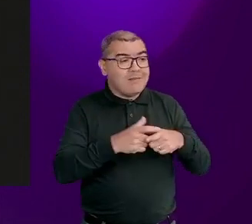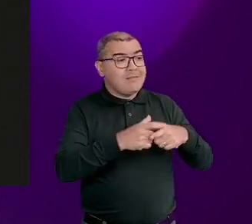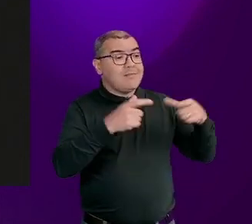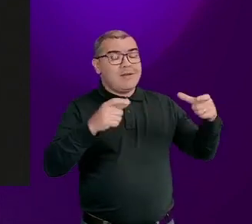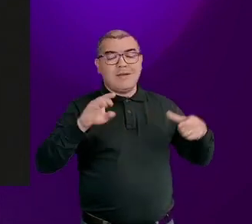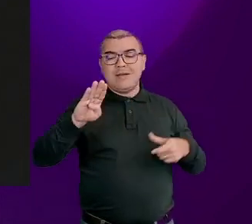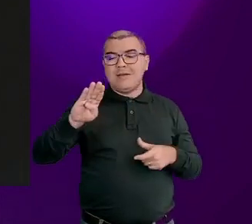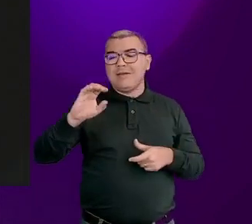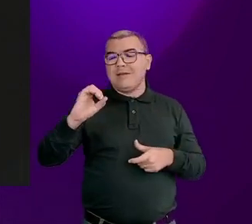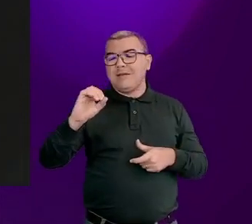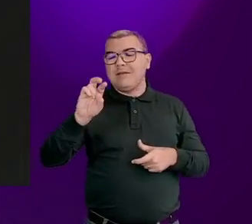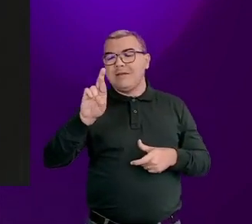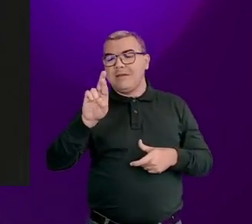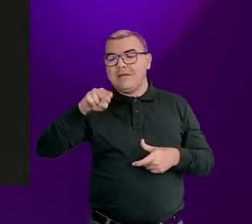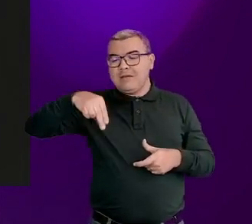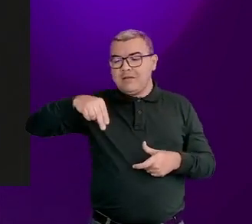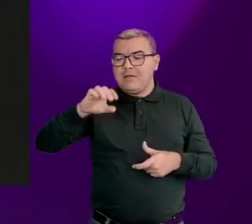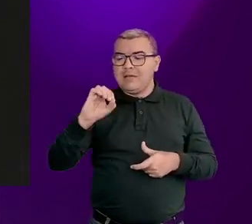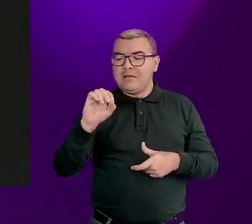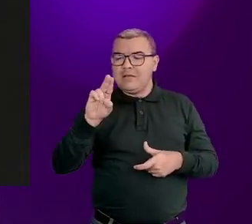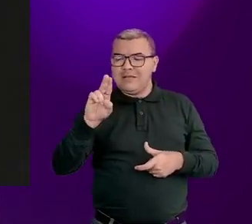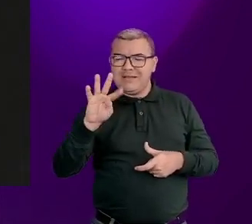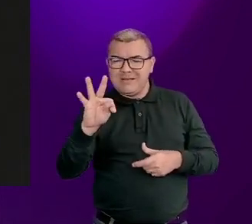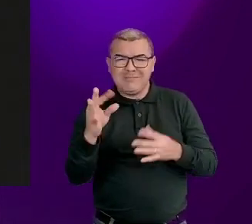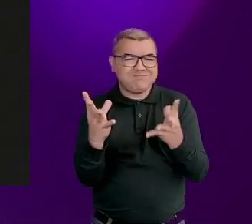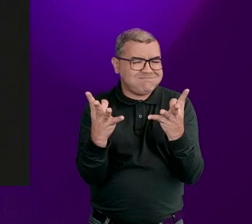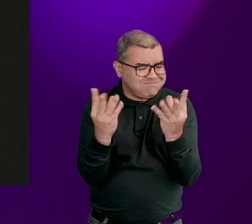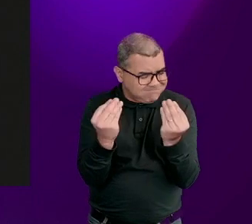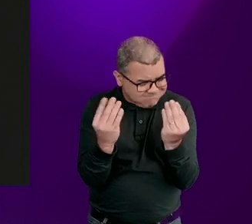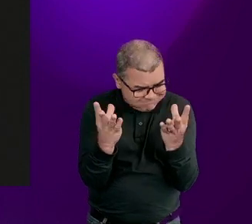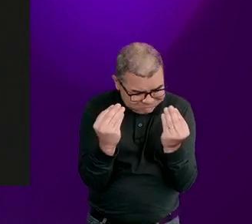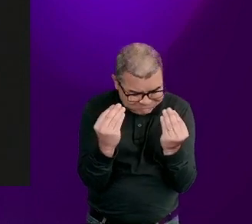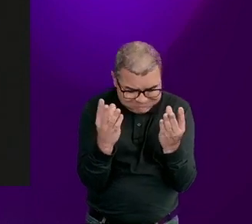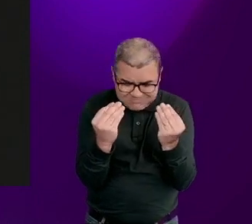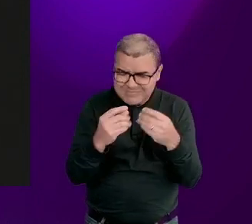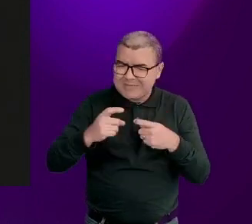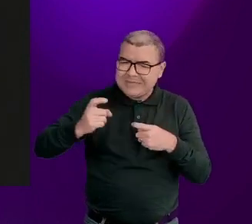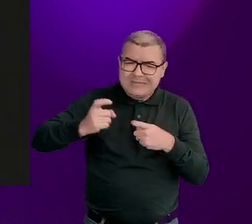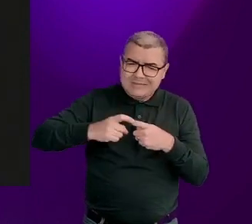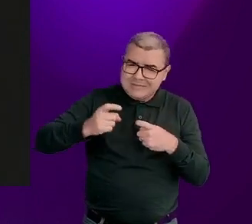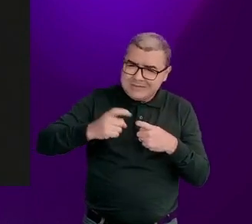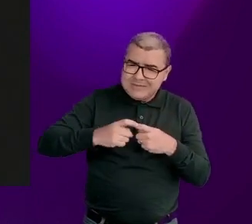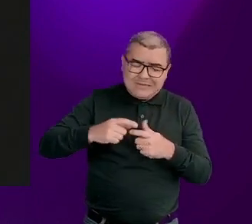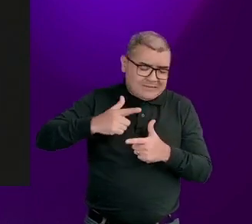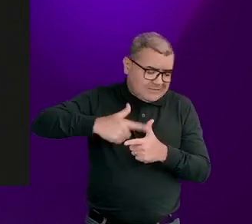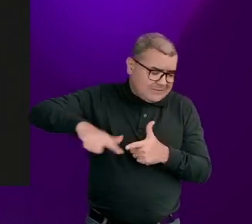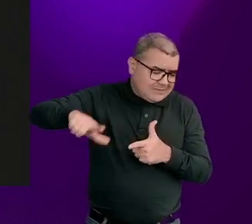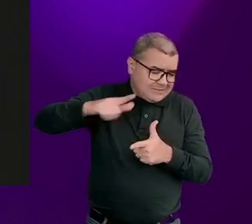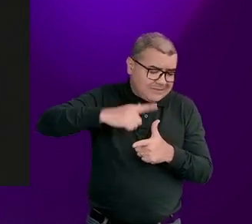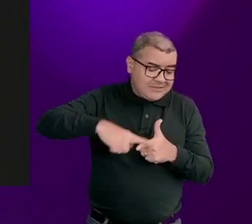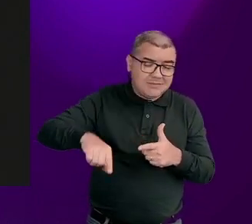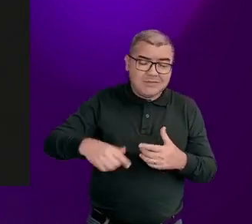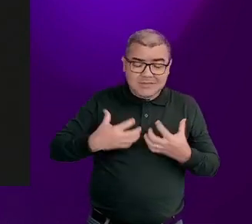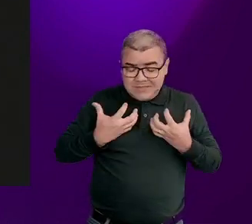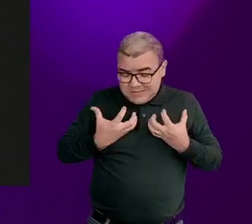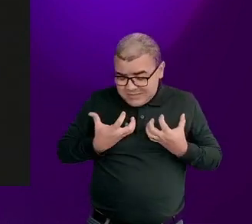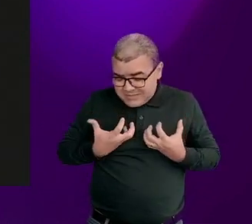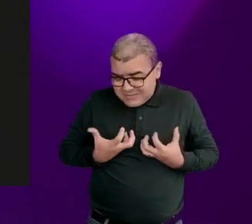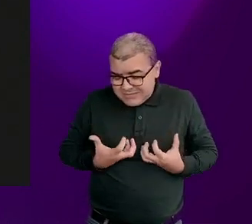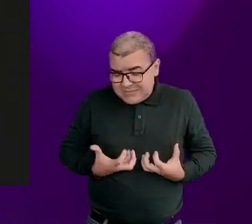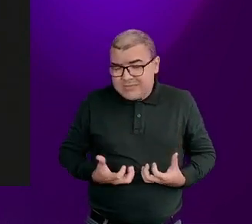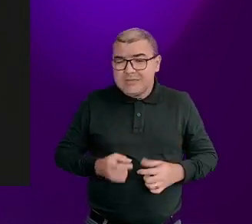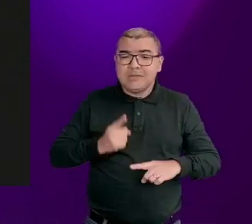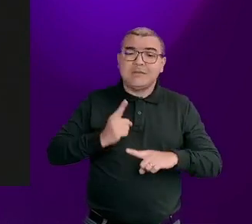de burnouts, como nós vimos mesmo, né, Arnaldo? Muito burnout de médicos, não só pela exaustão a que